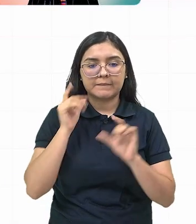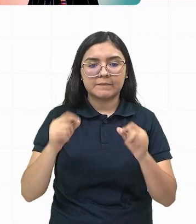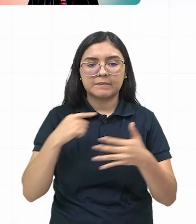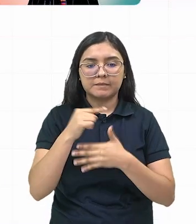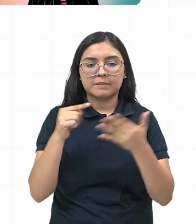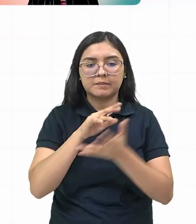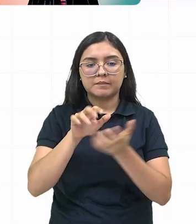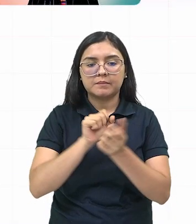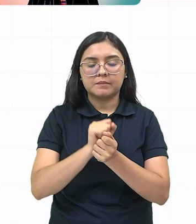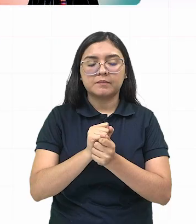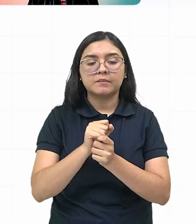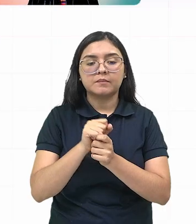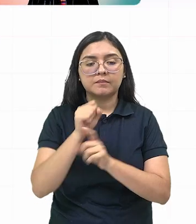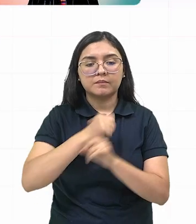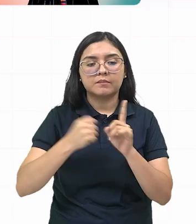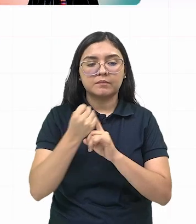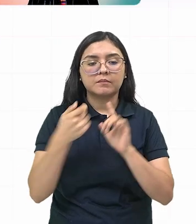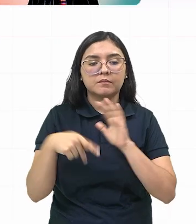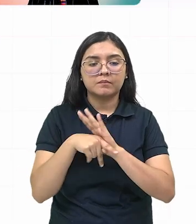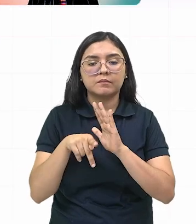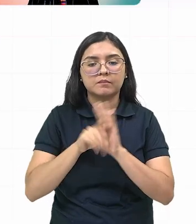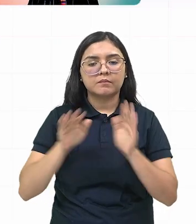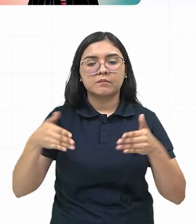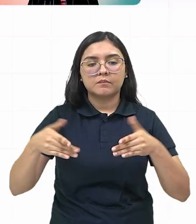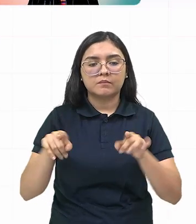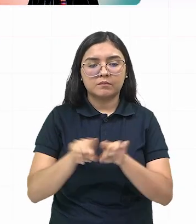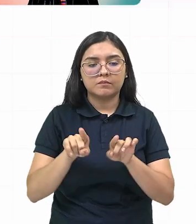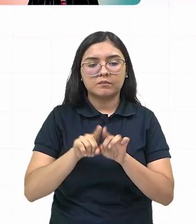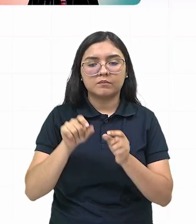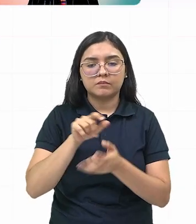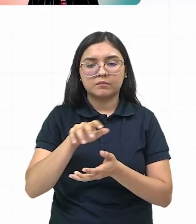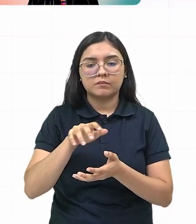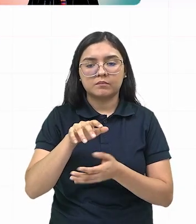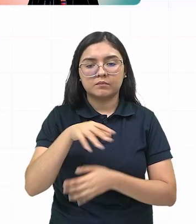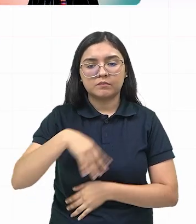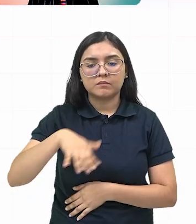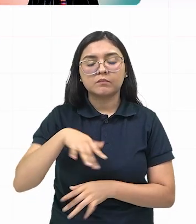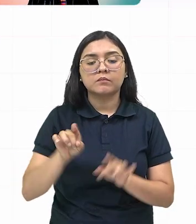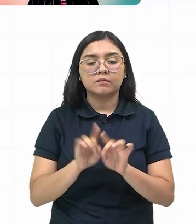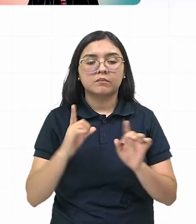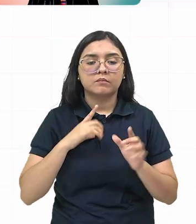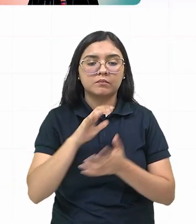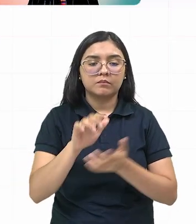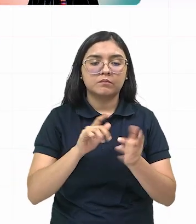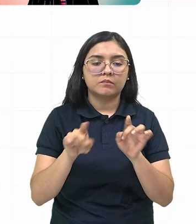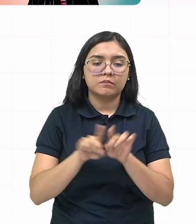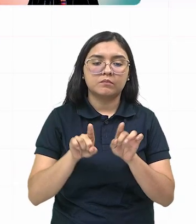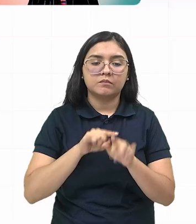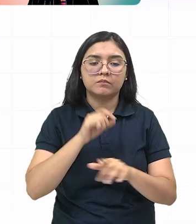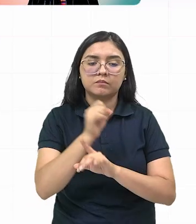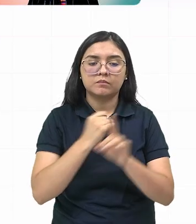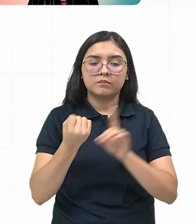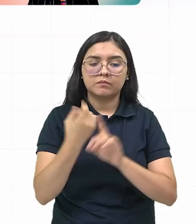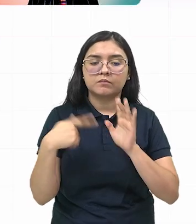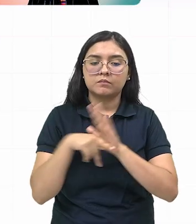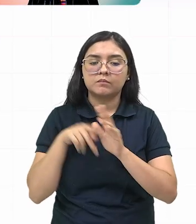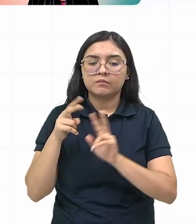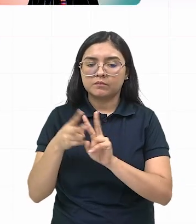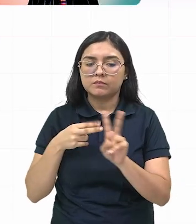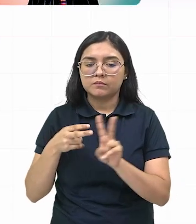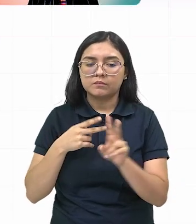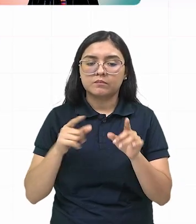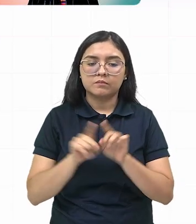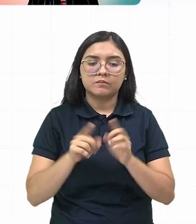os movimentos sociais mais específicos. Além da questão da terra, a gente também tem os movimentos sociais dos povos